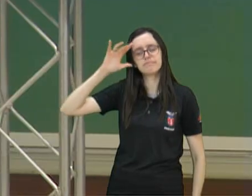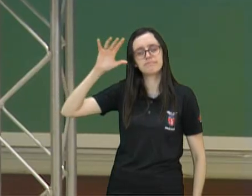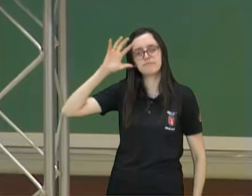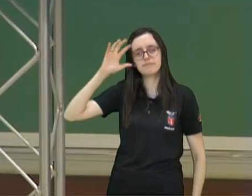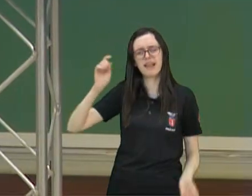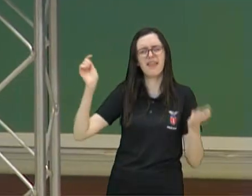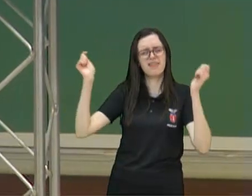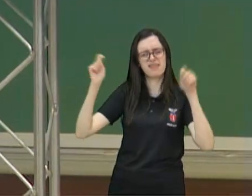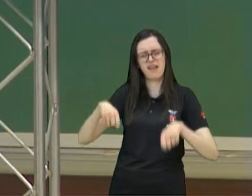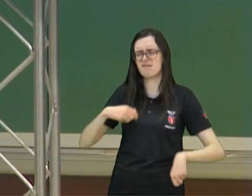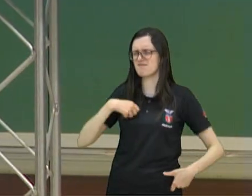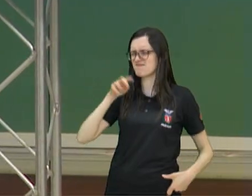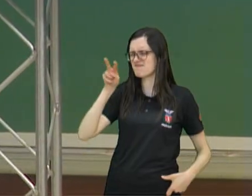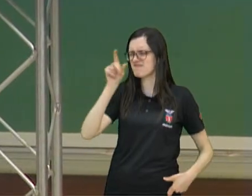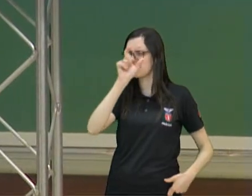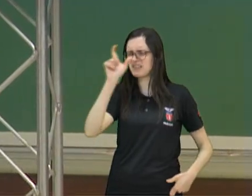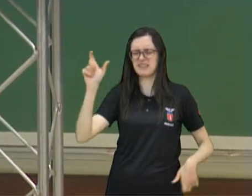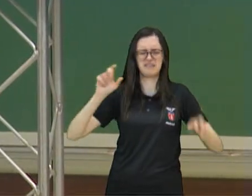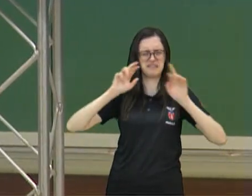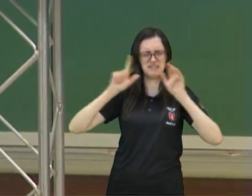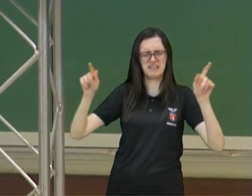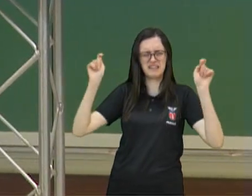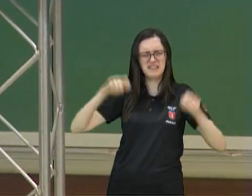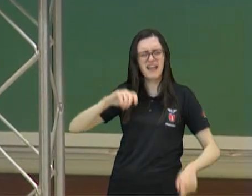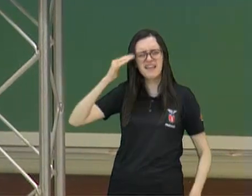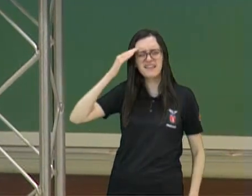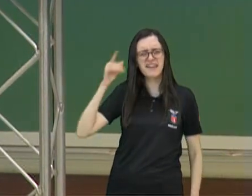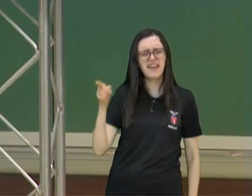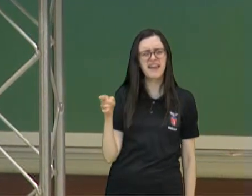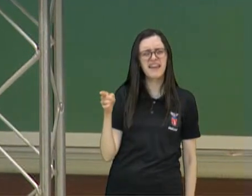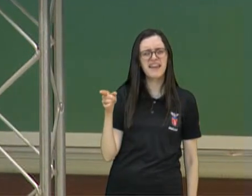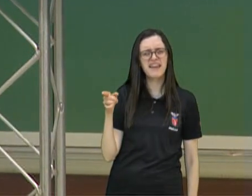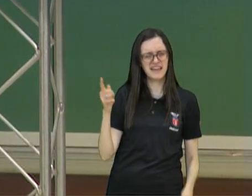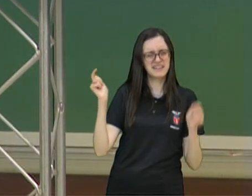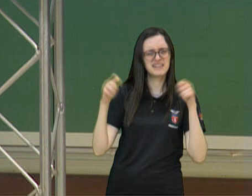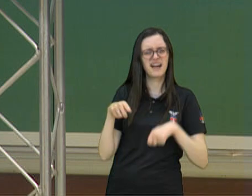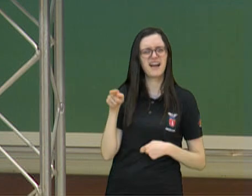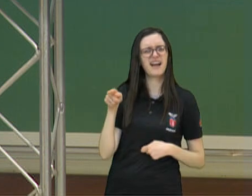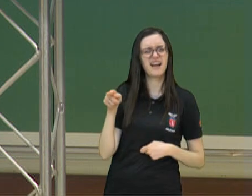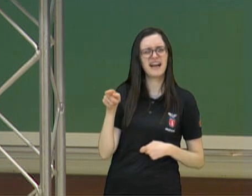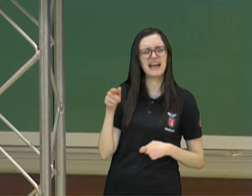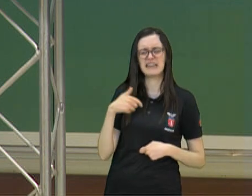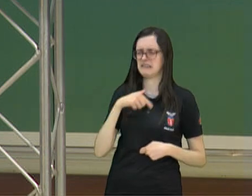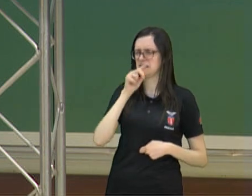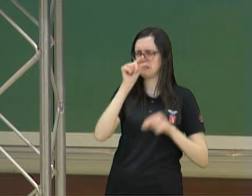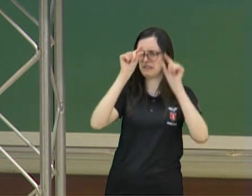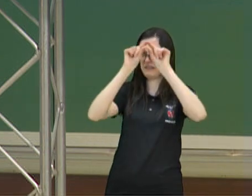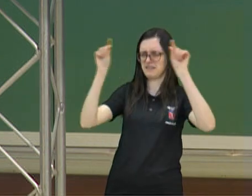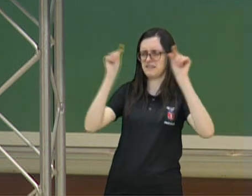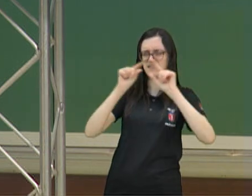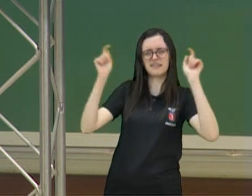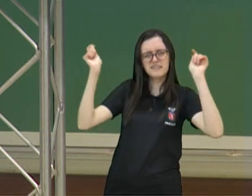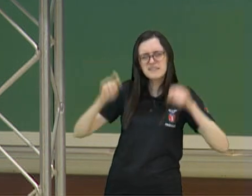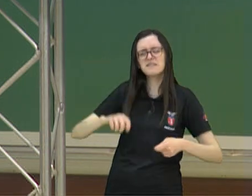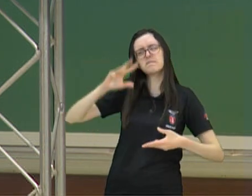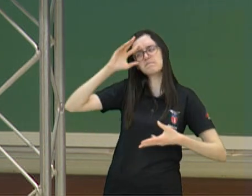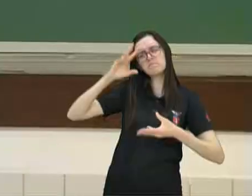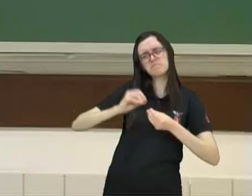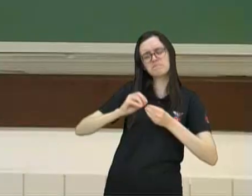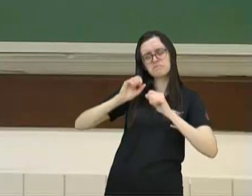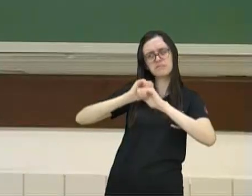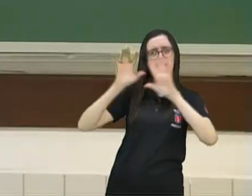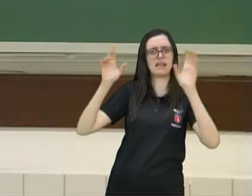É possível compreender os versos? Esses versos ali que eu trouxe para vocês. É possível